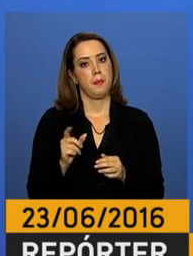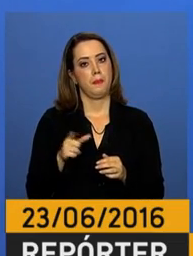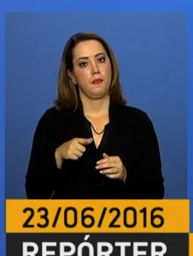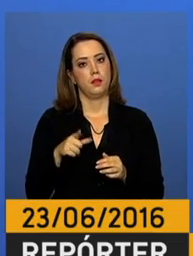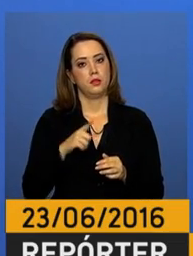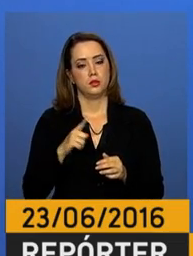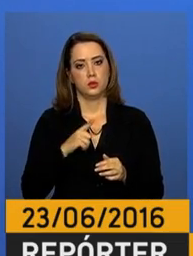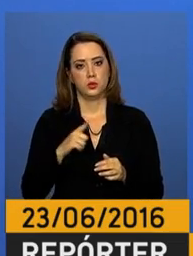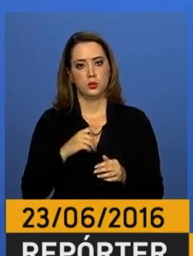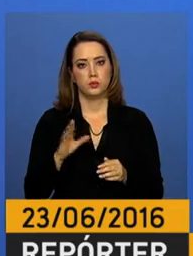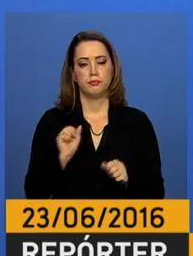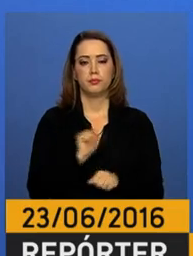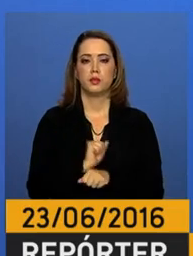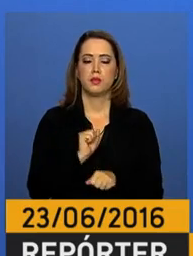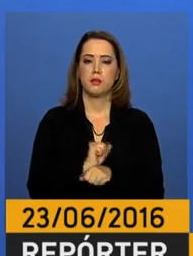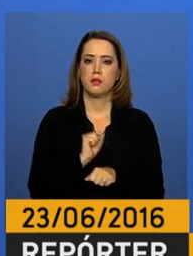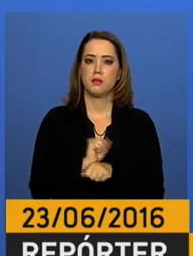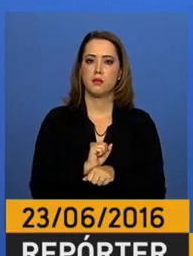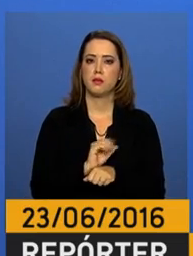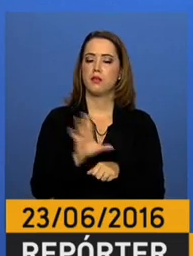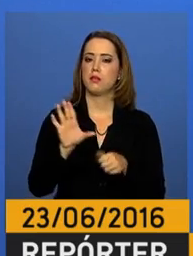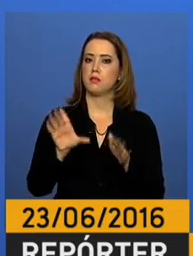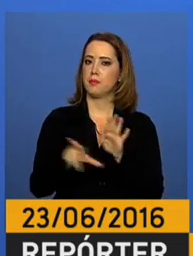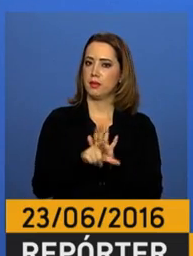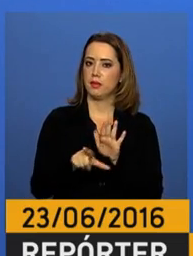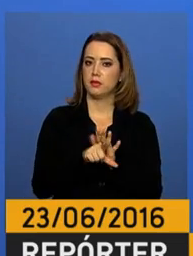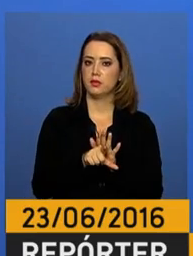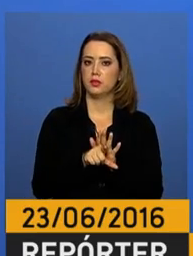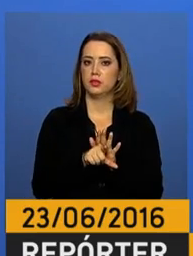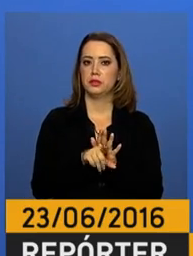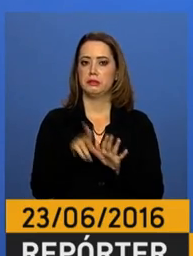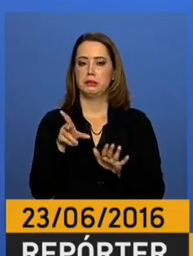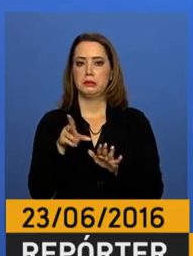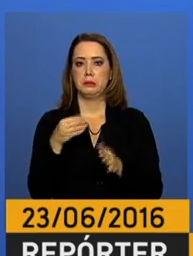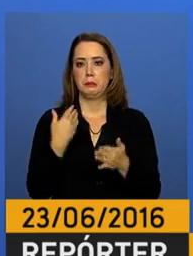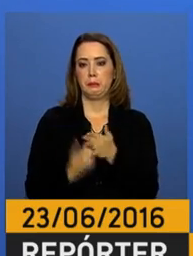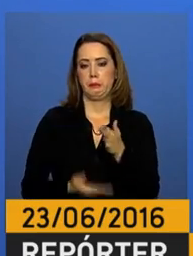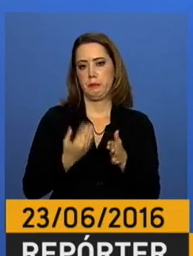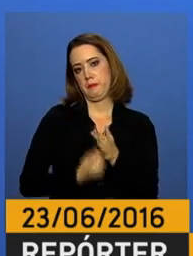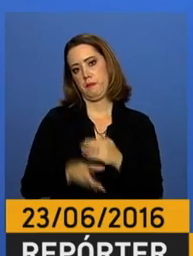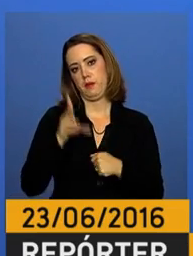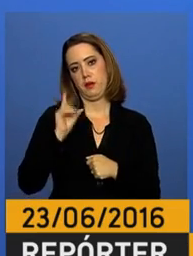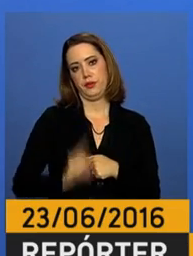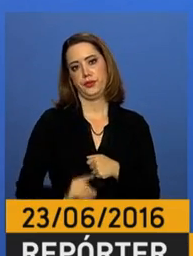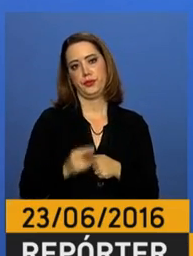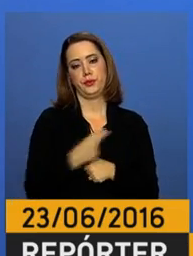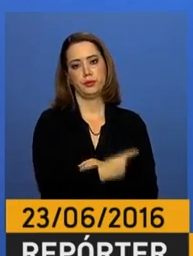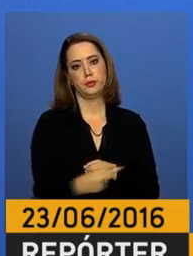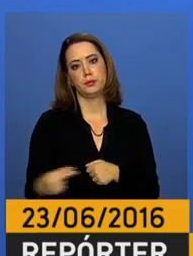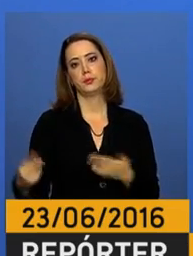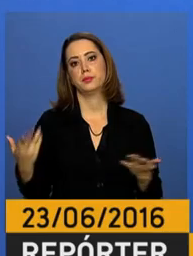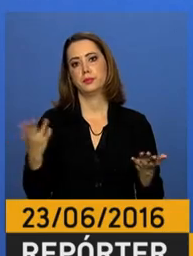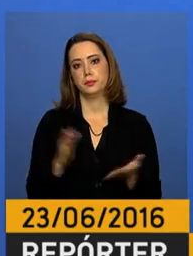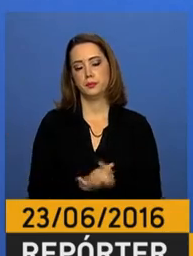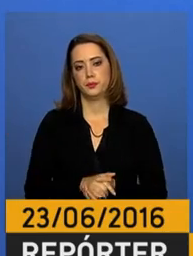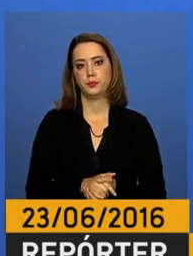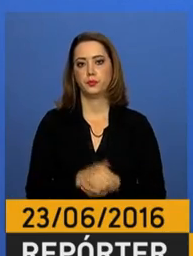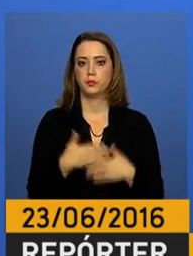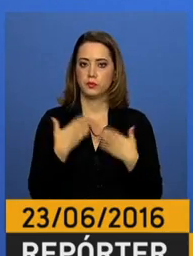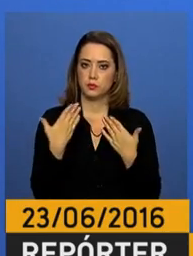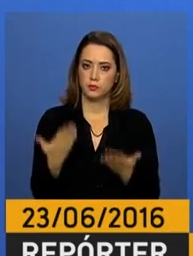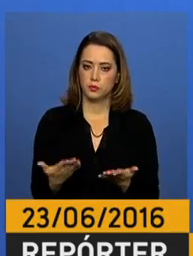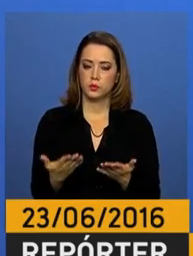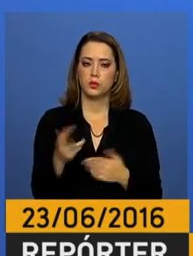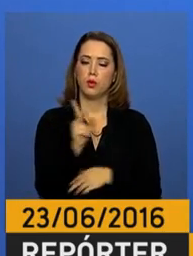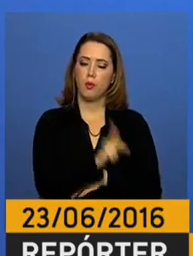autoridade regulamentadora vulnere direitos indefinidamente portanto Senhora professora Flávia